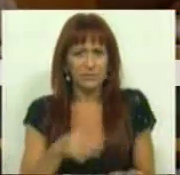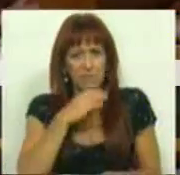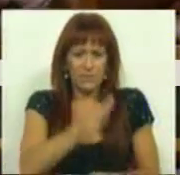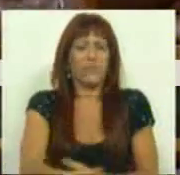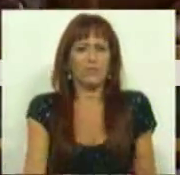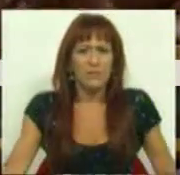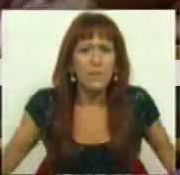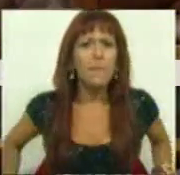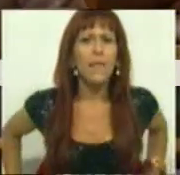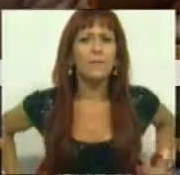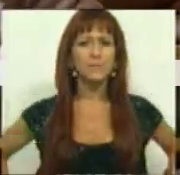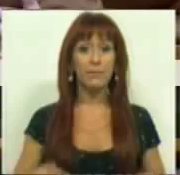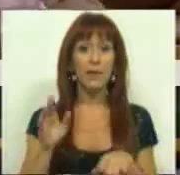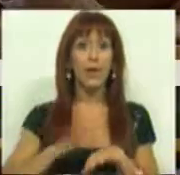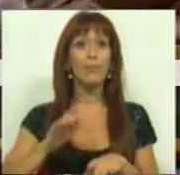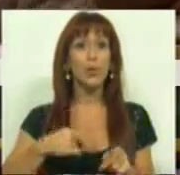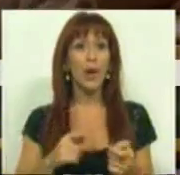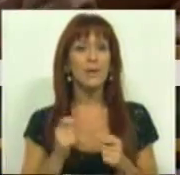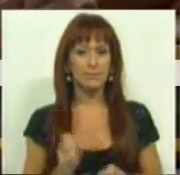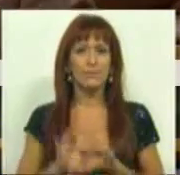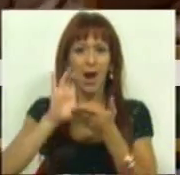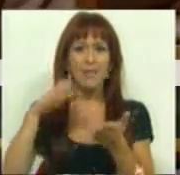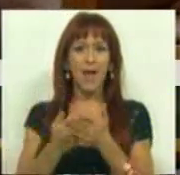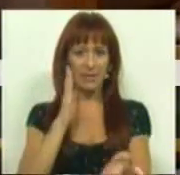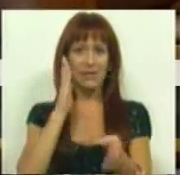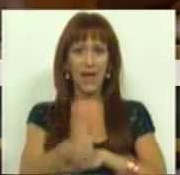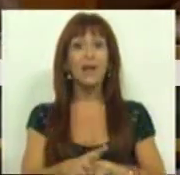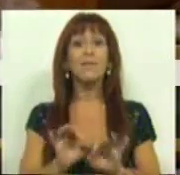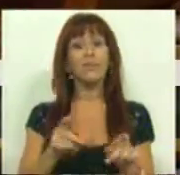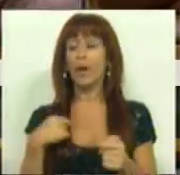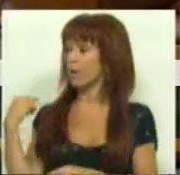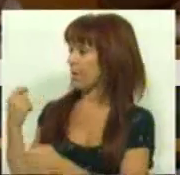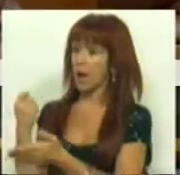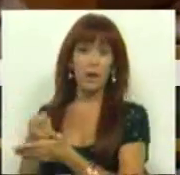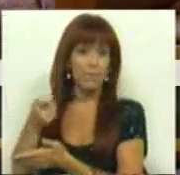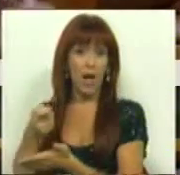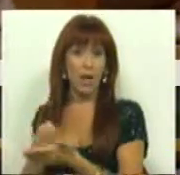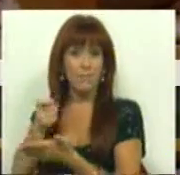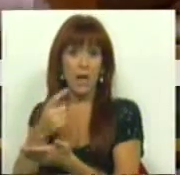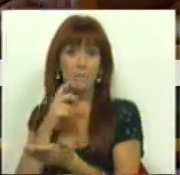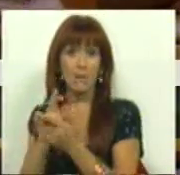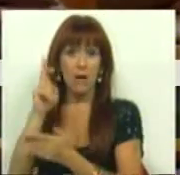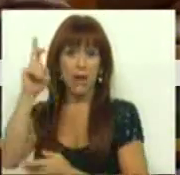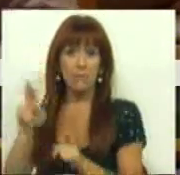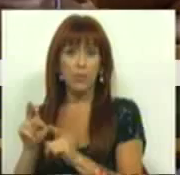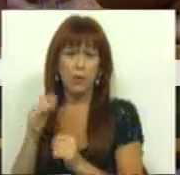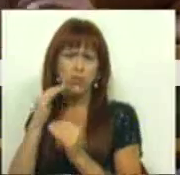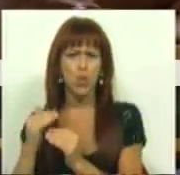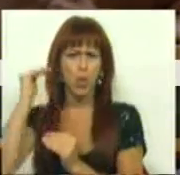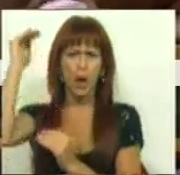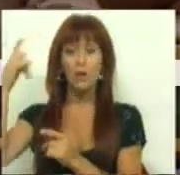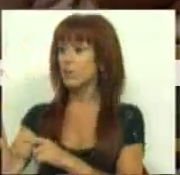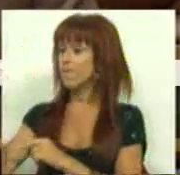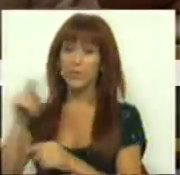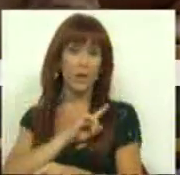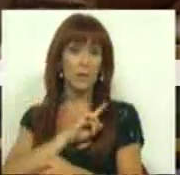dizer-se, não só prestando recapitalização direta, como vindo a pagar os juros altíssimos que a